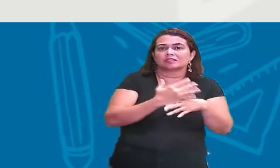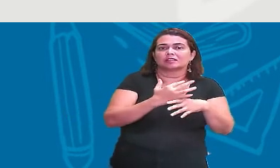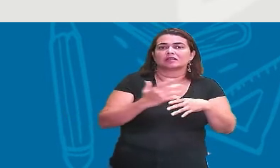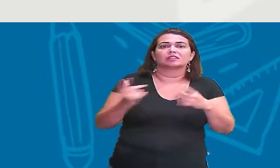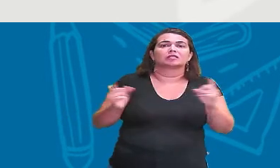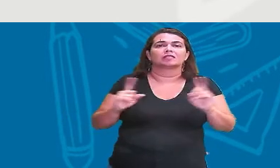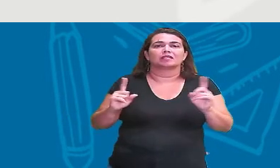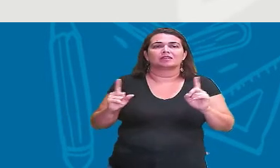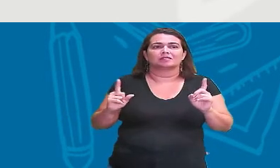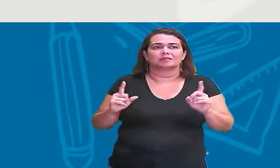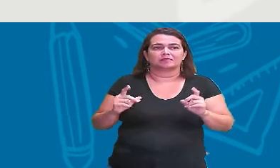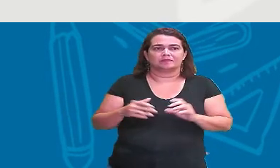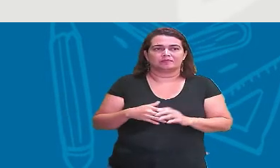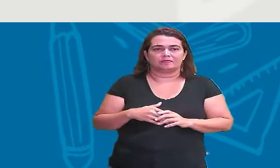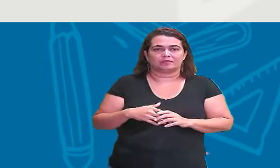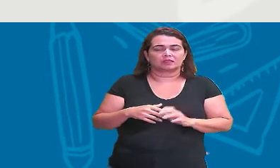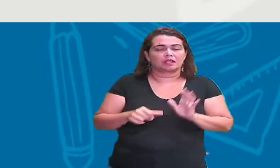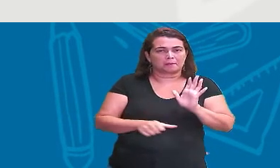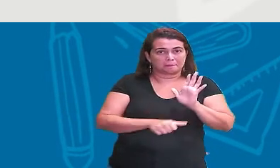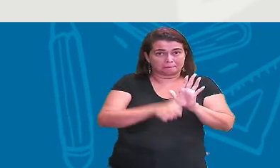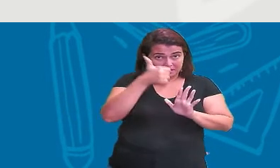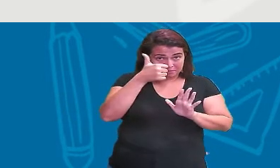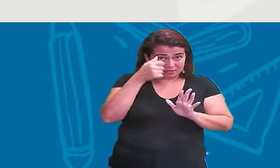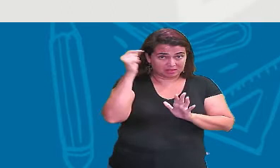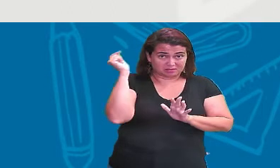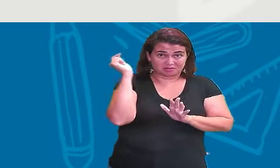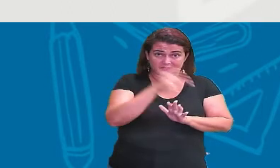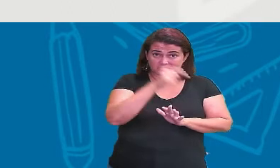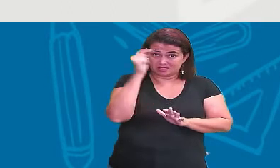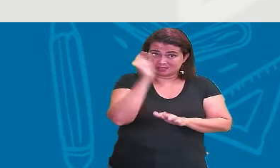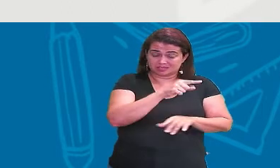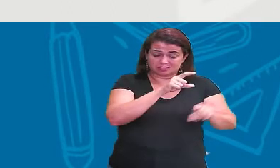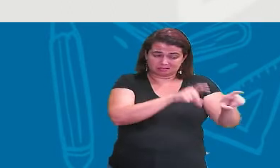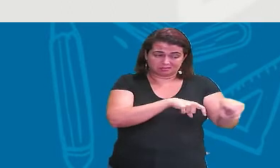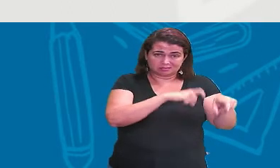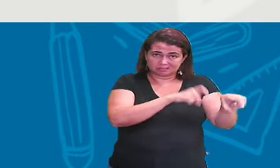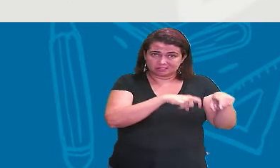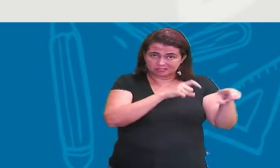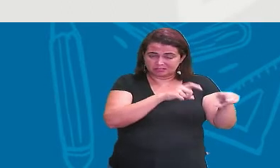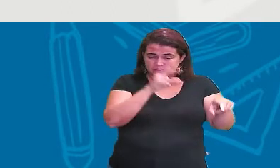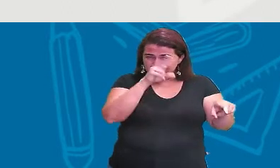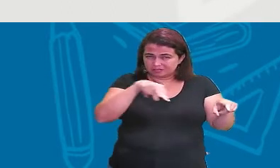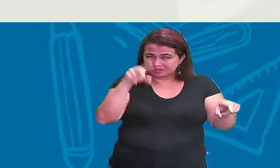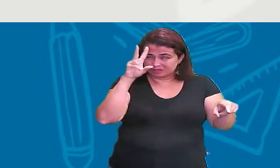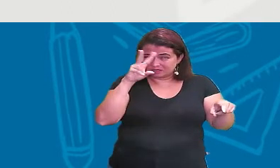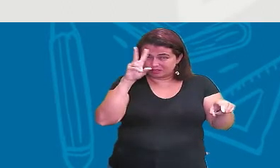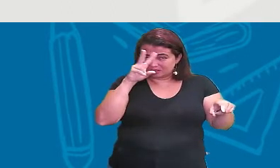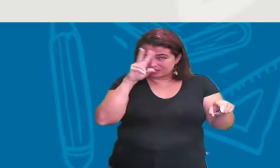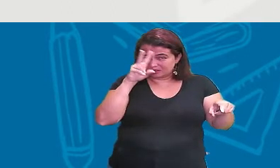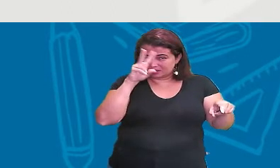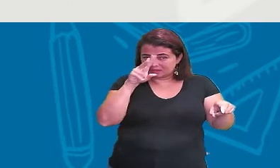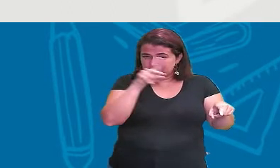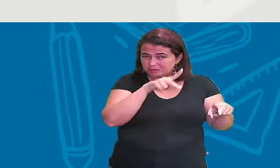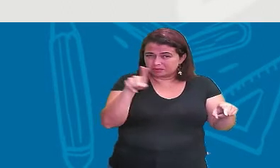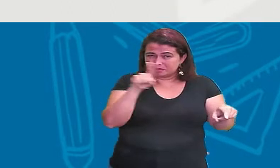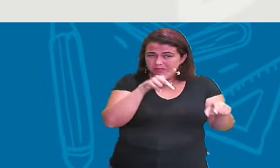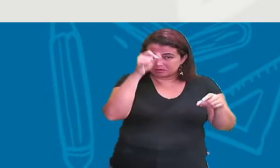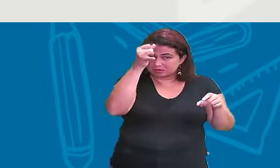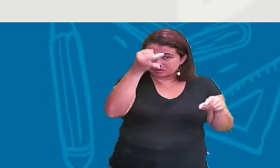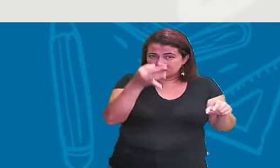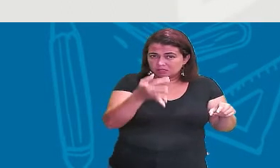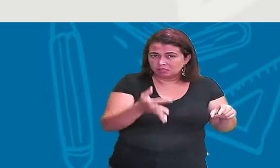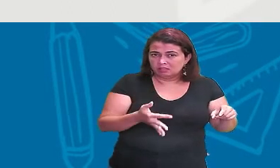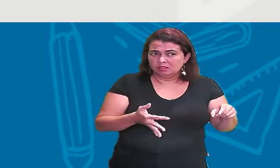esse textinho. Então, primeiro se existiu a zona rural. Lembra lá na história que o professor contava para